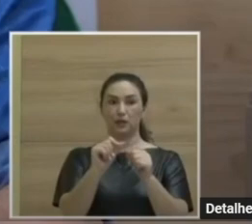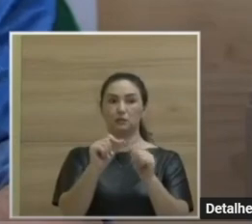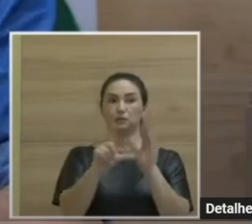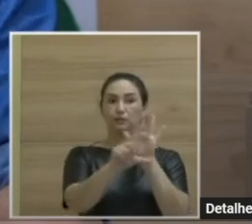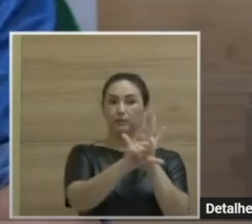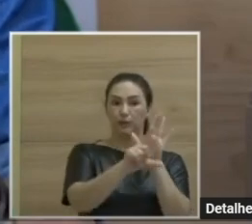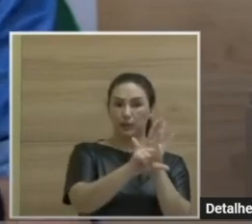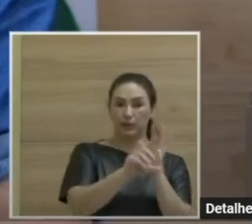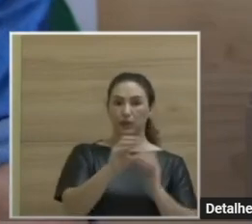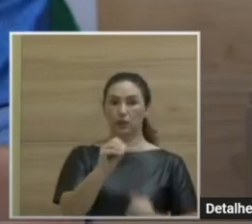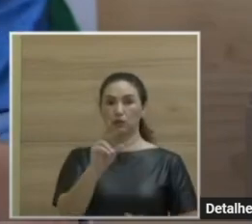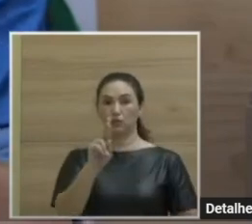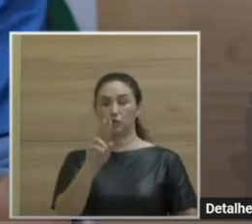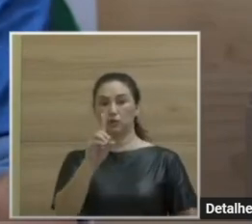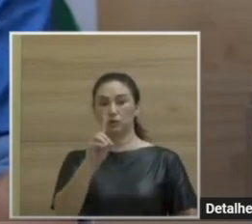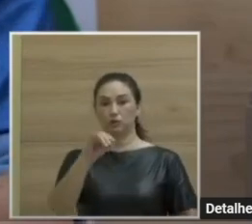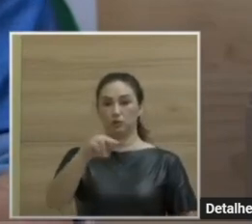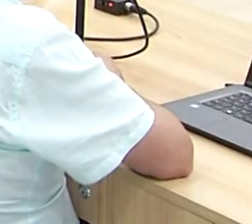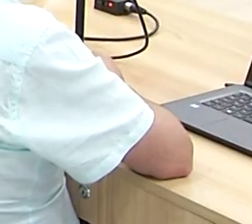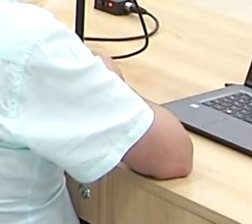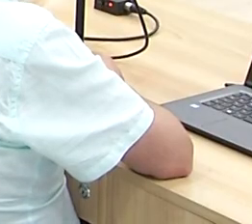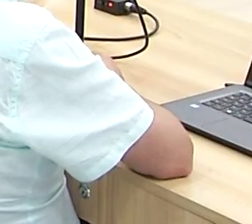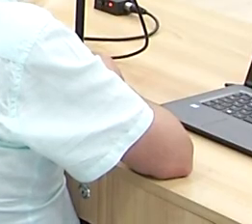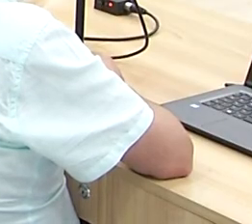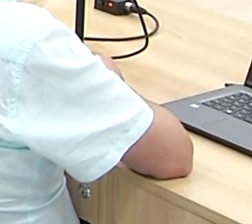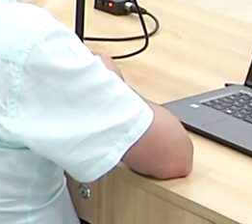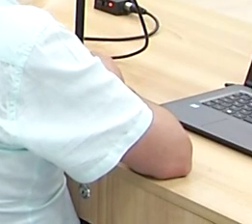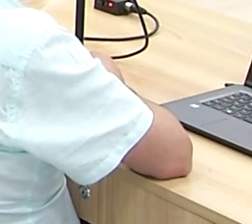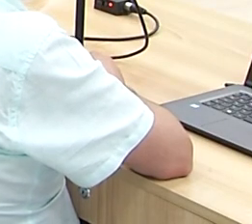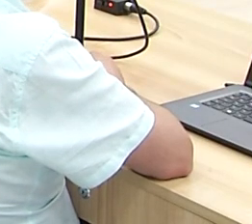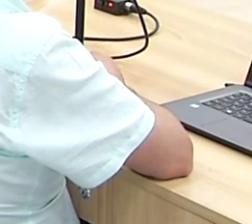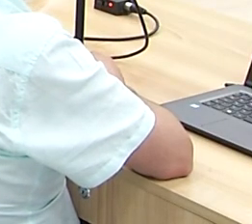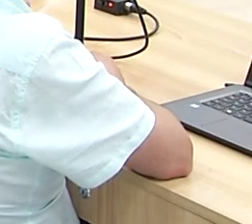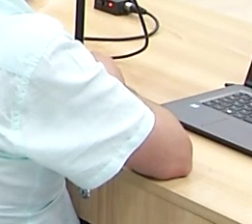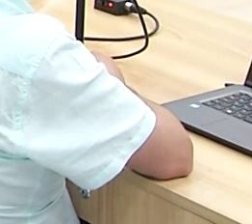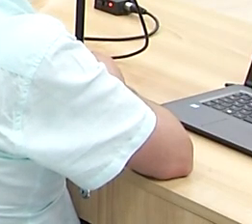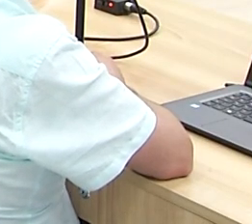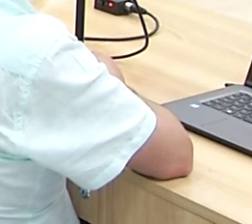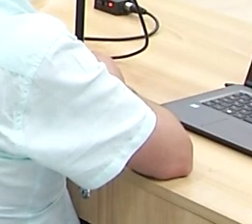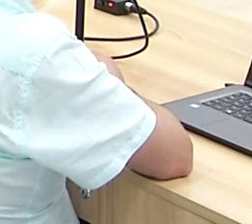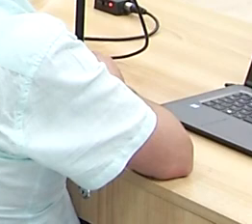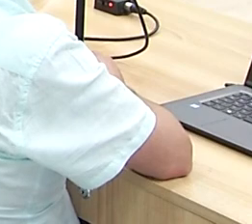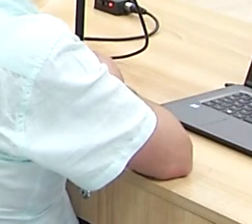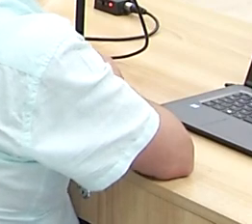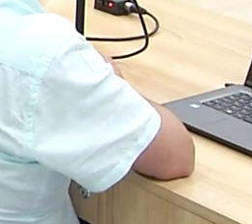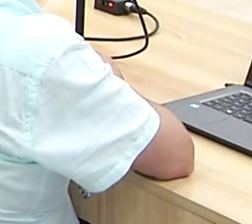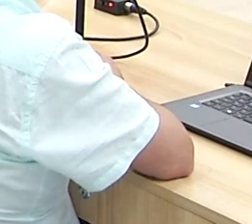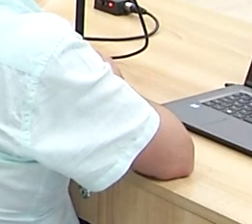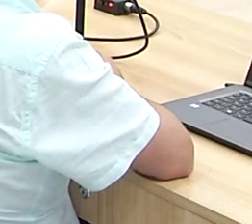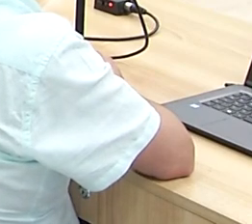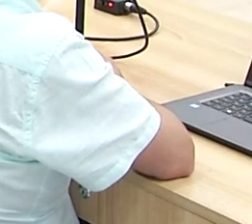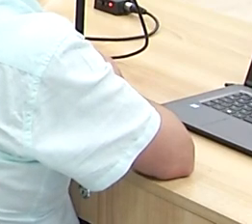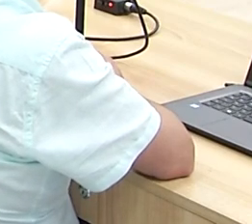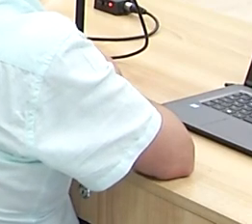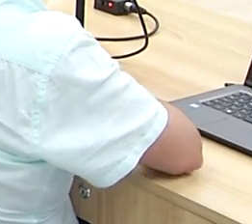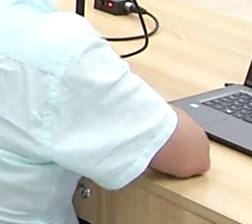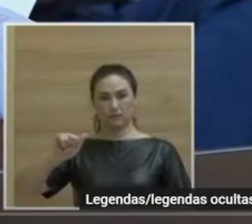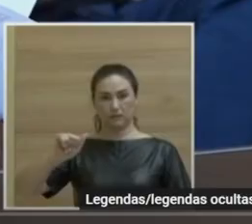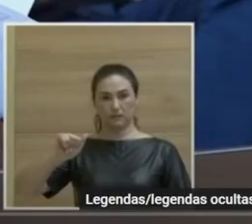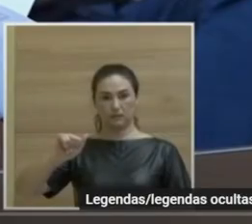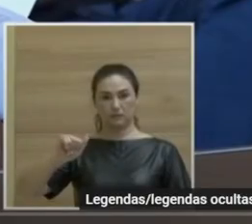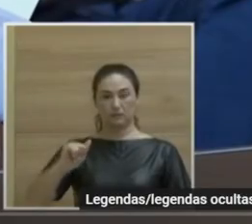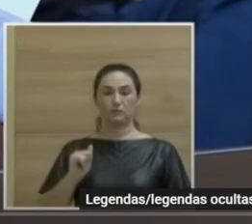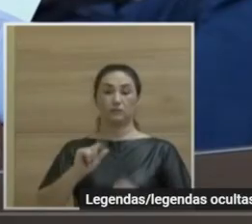explicaram que não são contra a construção da maternidade, mas justificaram que a lei deveria ser adequada para a votação desse